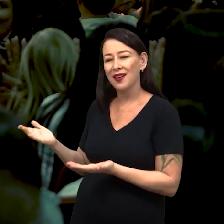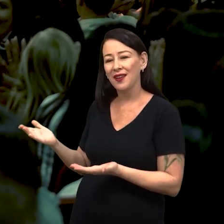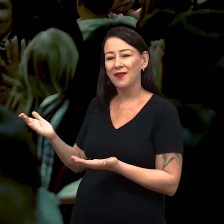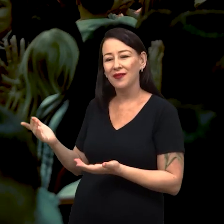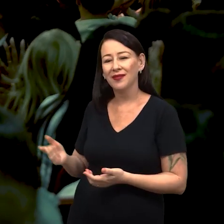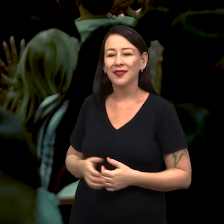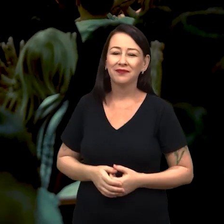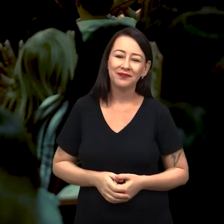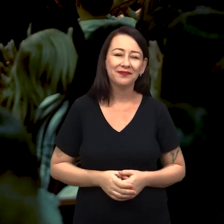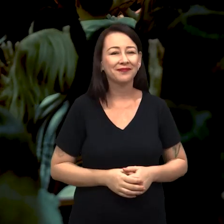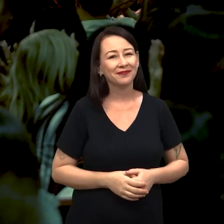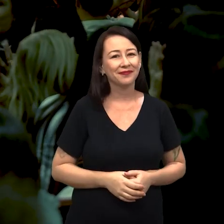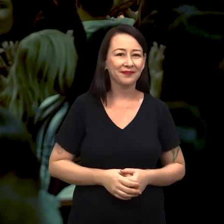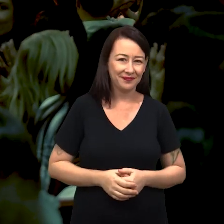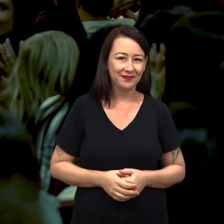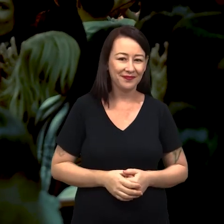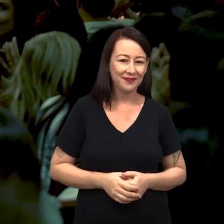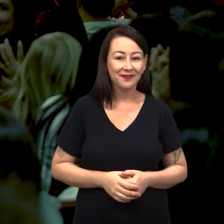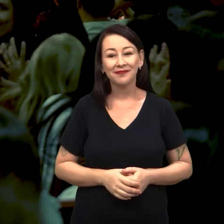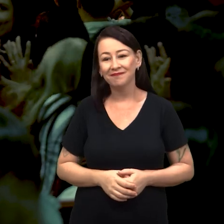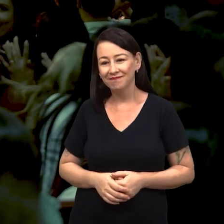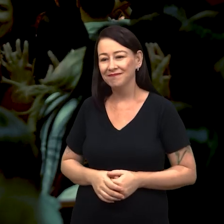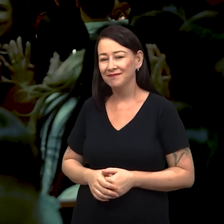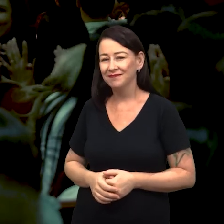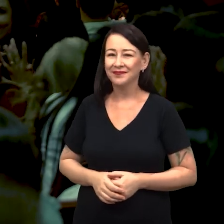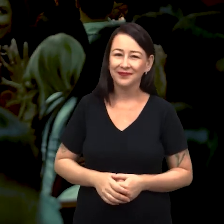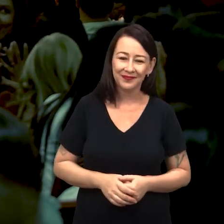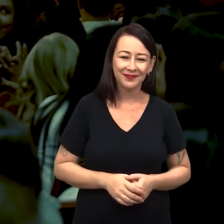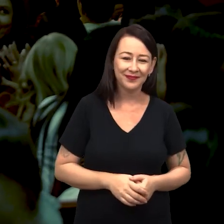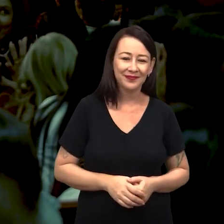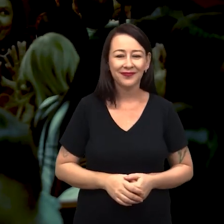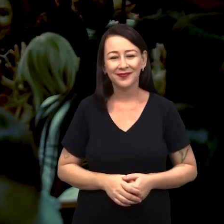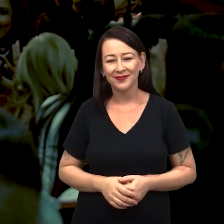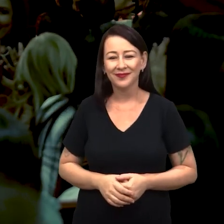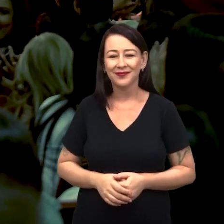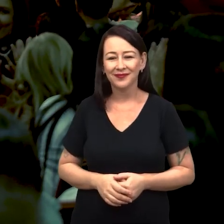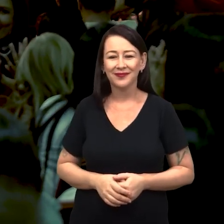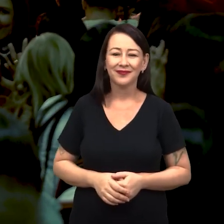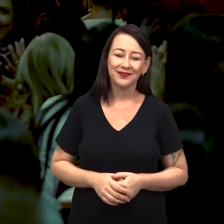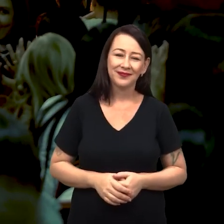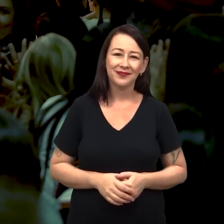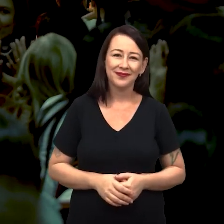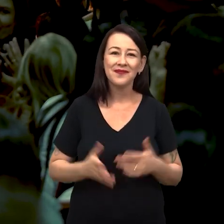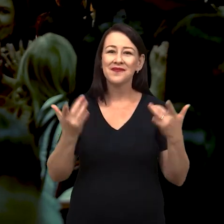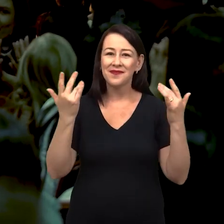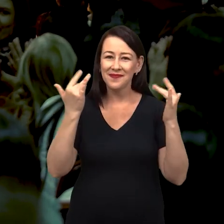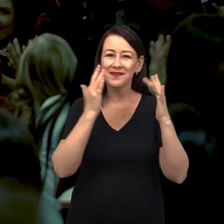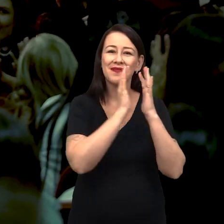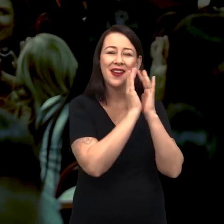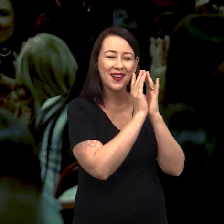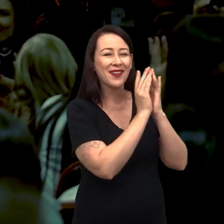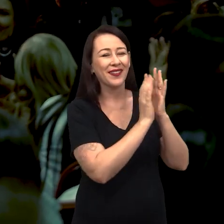entrar. Olê, olê, olê, olê, olê, olá. Olê, olê, olê, olê,